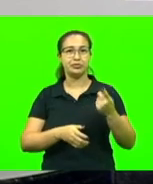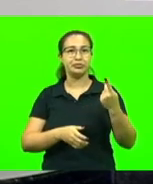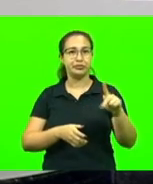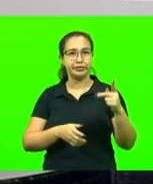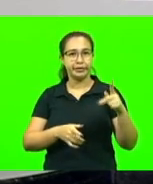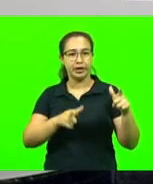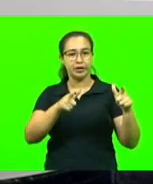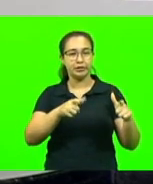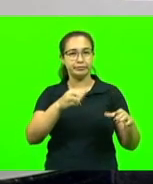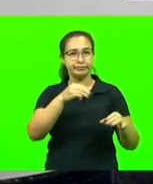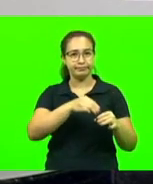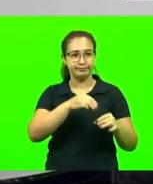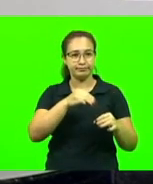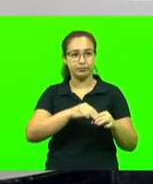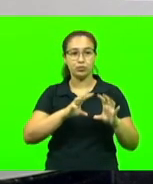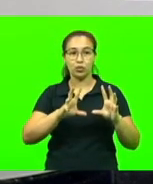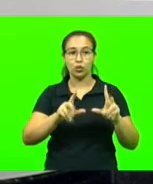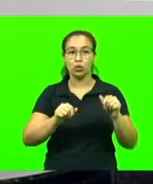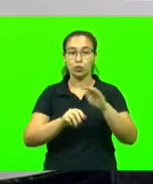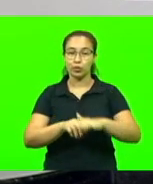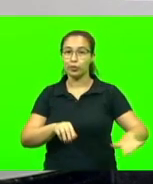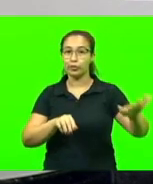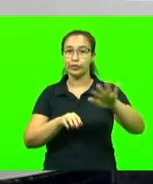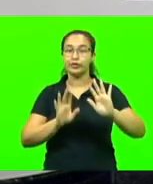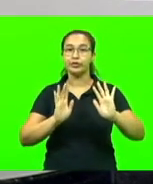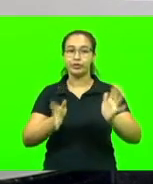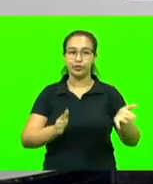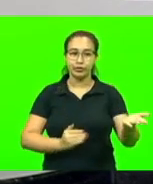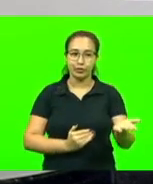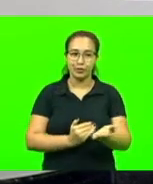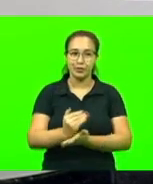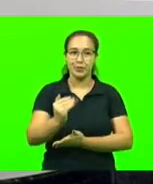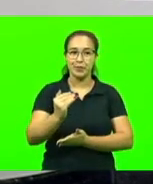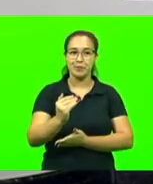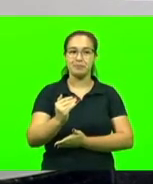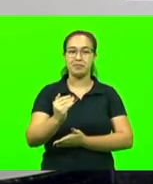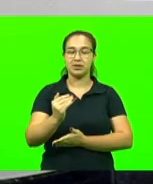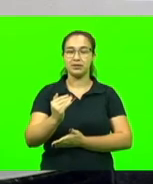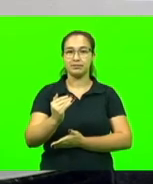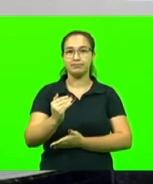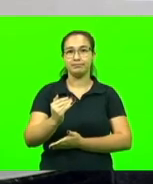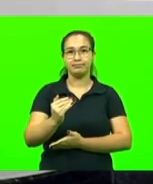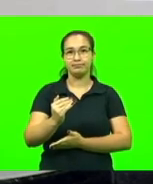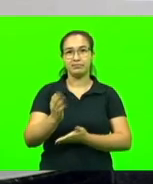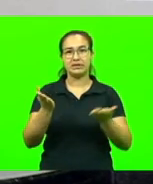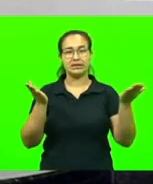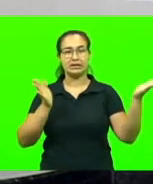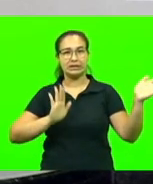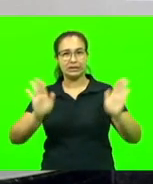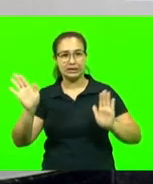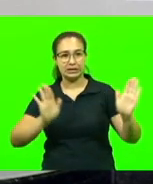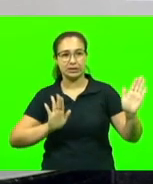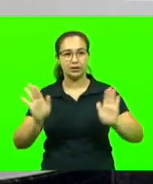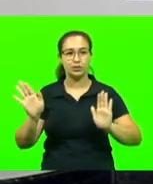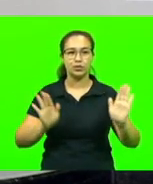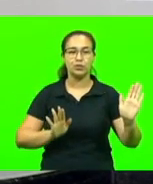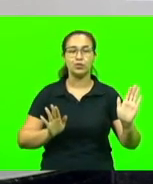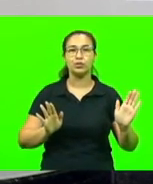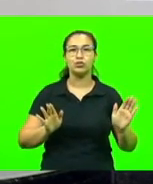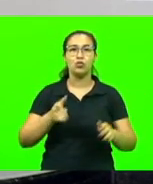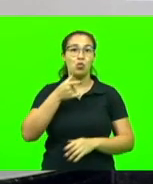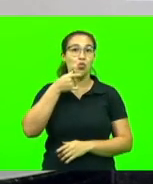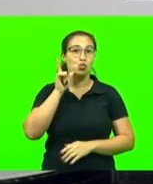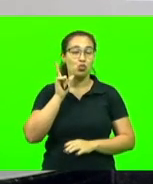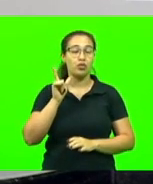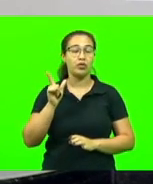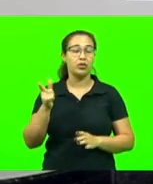momento, e eles todos também já iniciaram os convênios, licitações já foram promovidas. Ontem mesmo